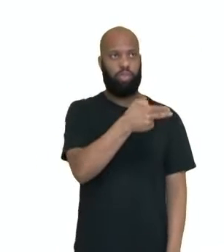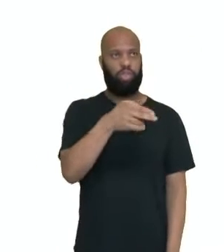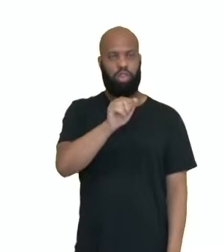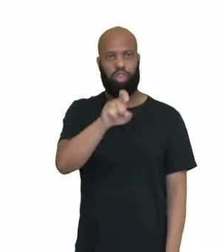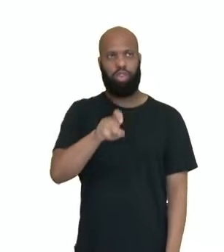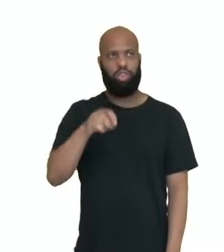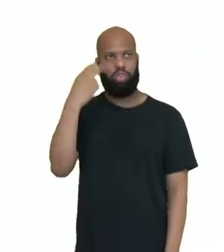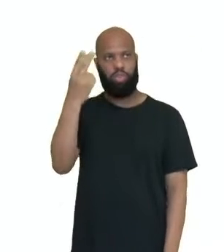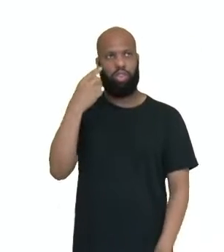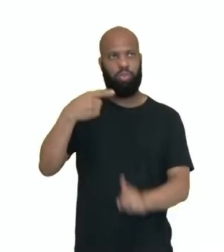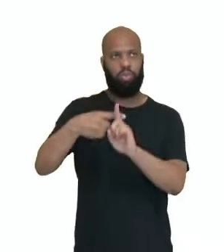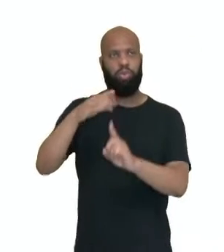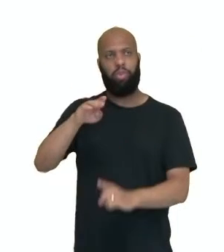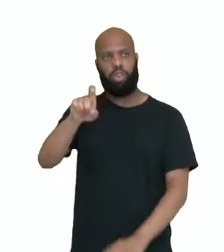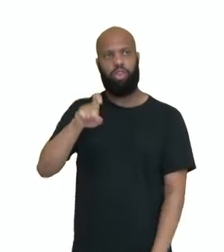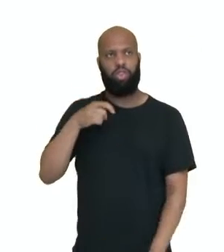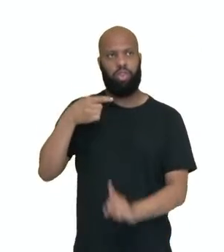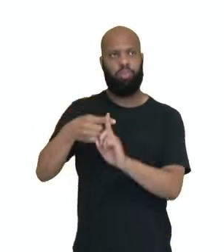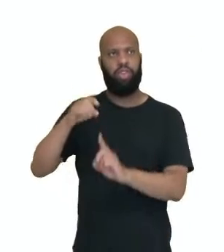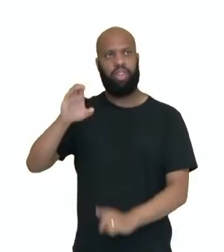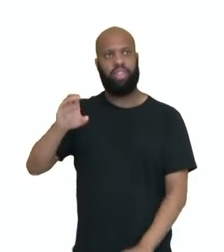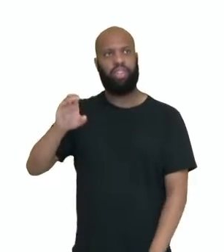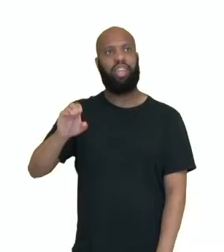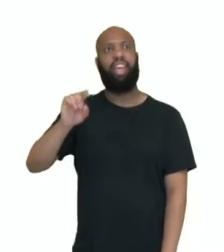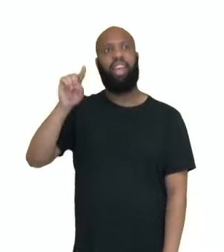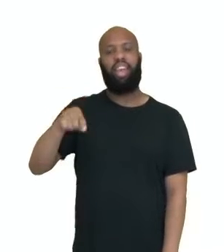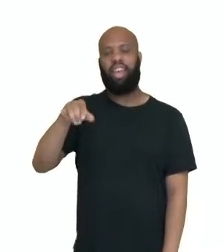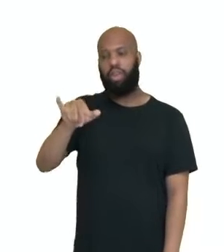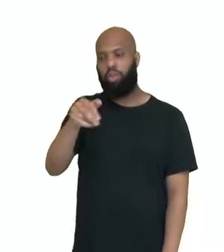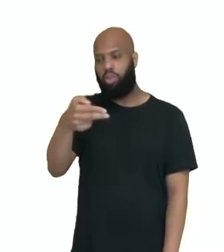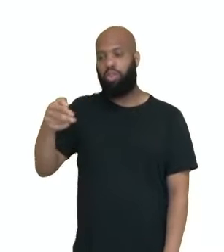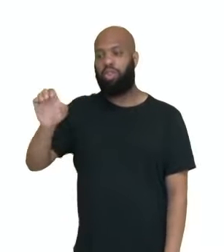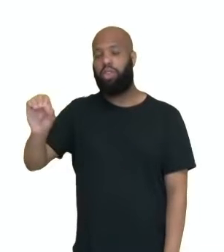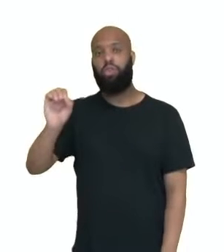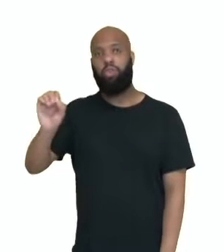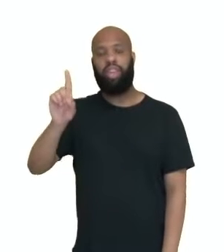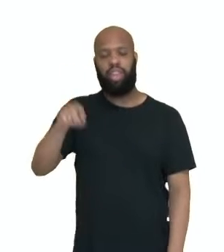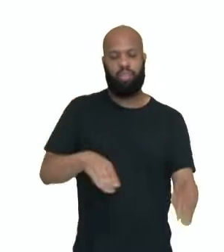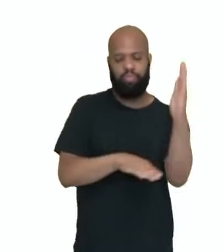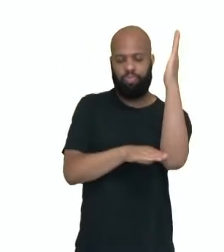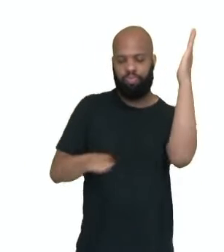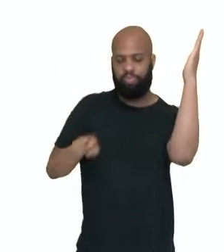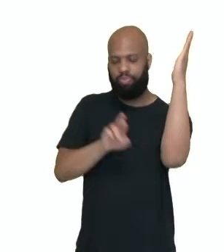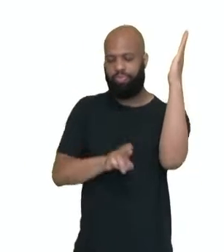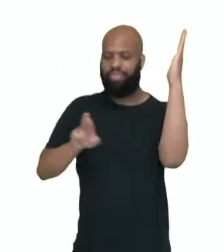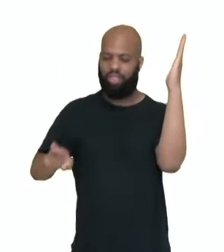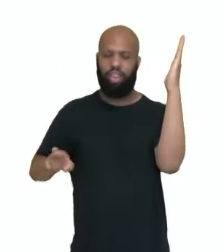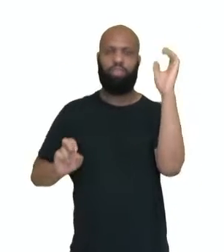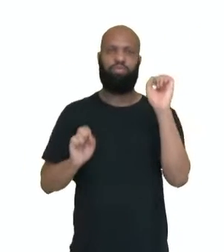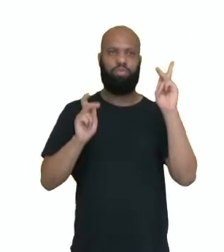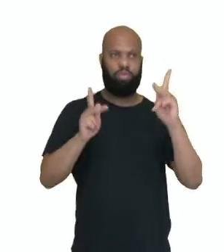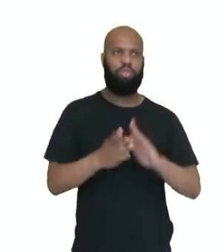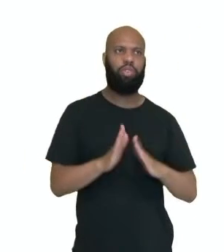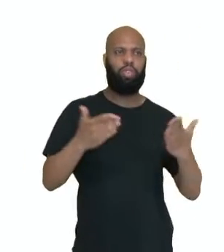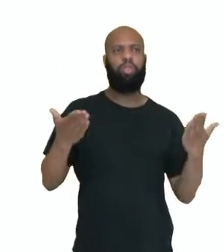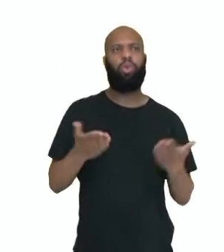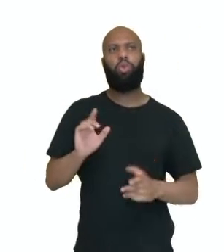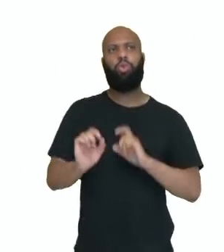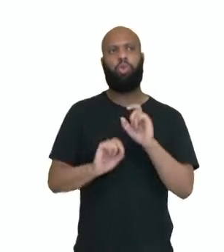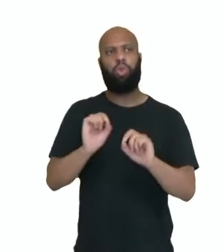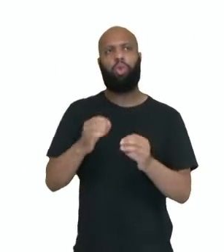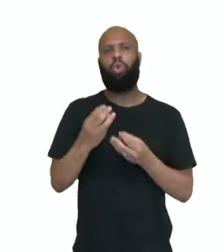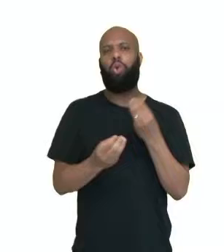se anula, ou seja, quando o y é zero, eles são denominados zeros ou raízes da função. A questão